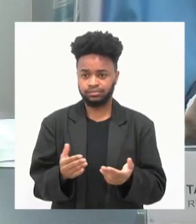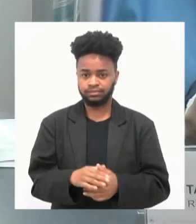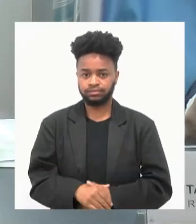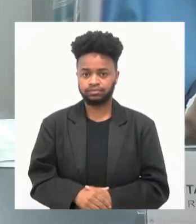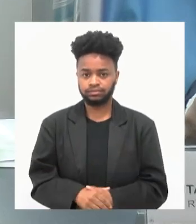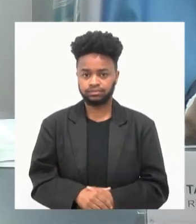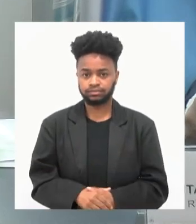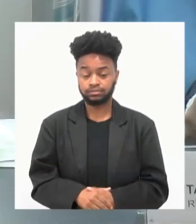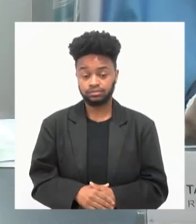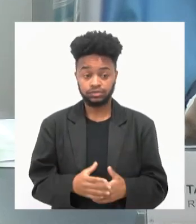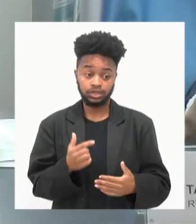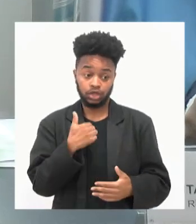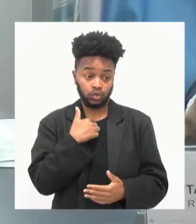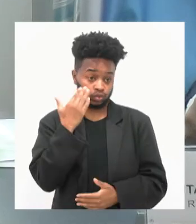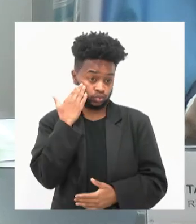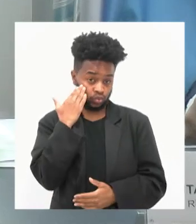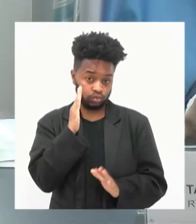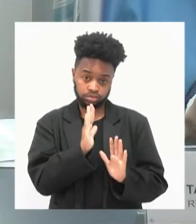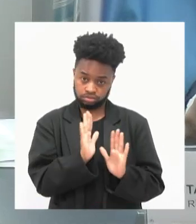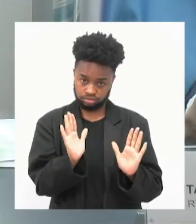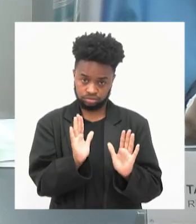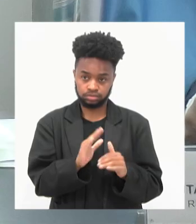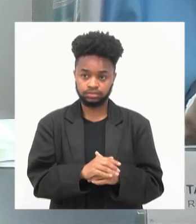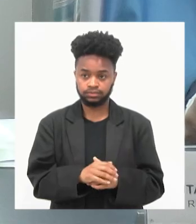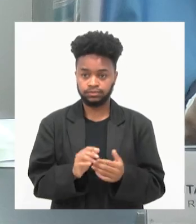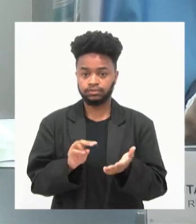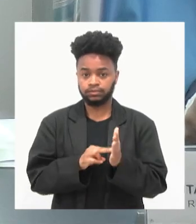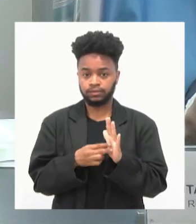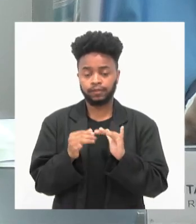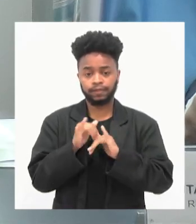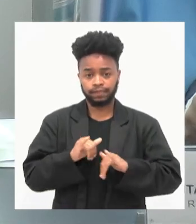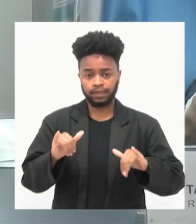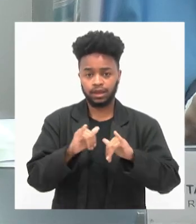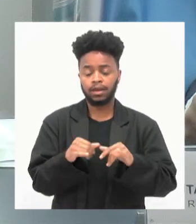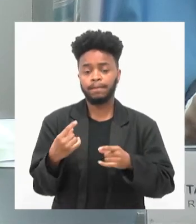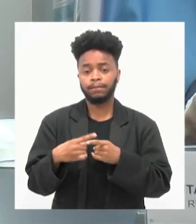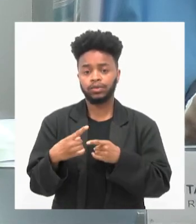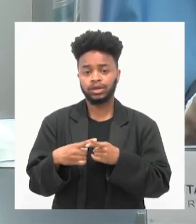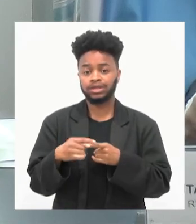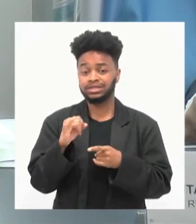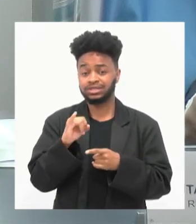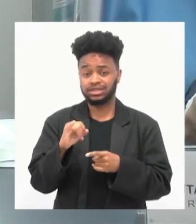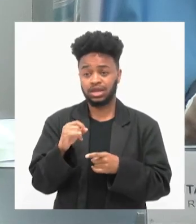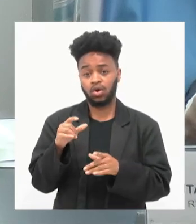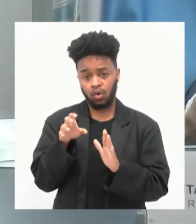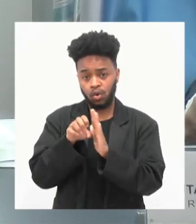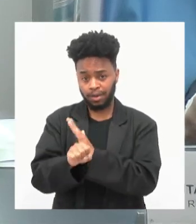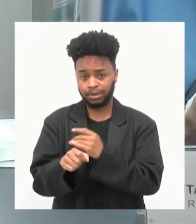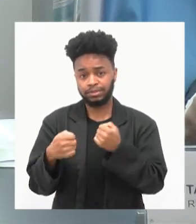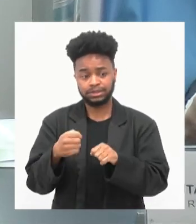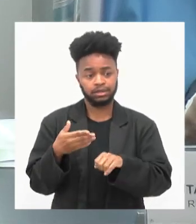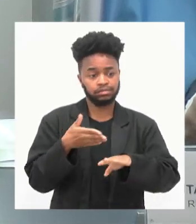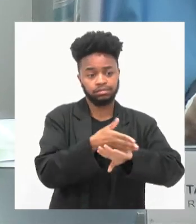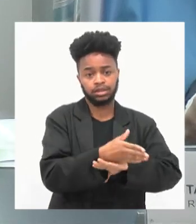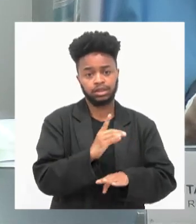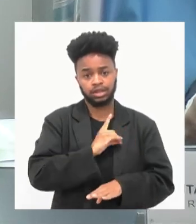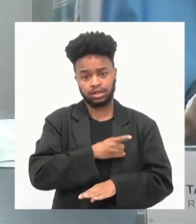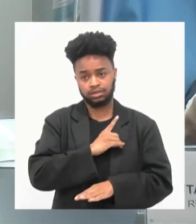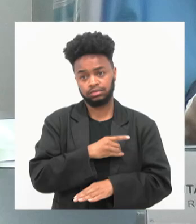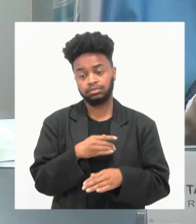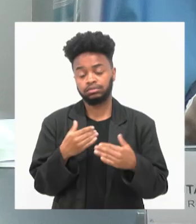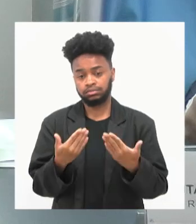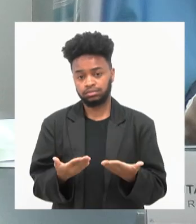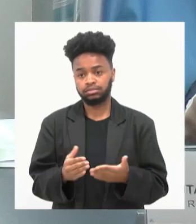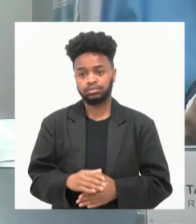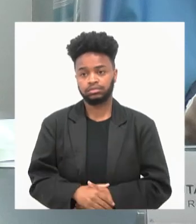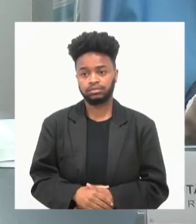Chegou até o meu conhecimento. Chegou até o conhecimento. É um sinal Porque de alerta o caminhão grave. tem que sair da operação e ir para a delegacia. Então, Quando é roubado, né? Fica- Pois é. Então o senhor E